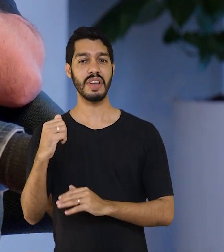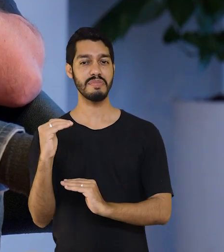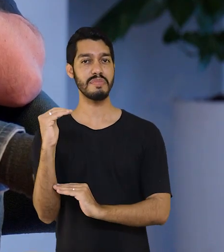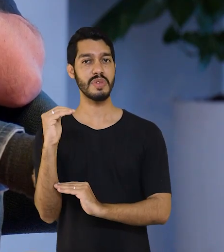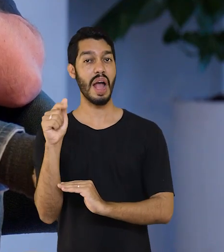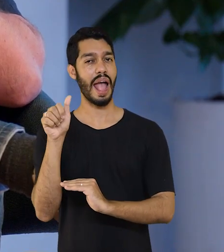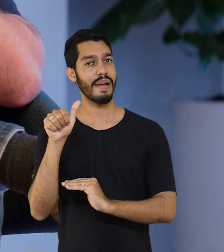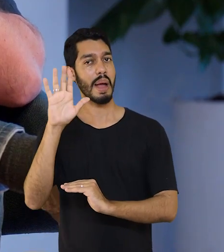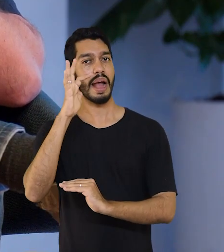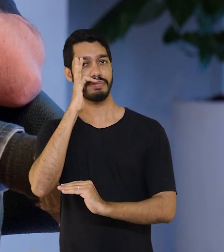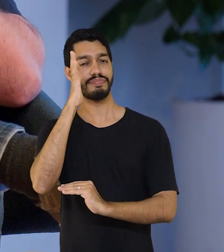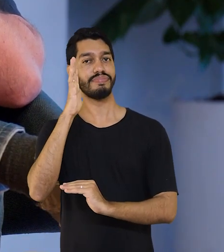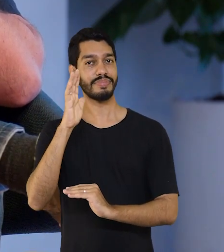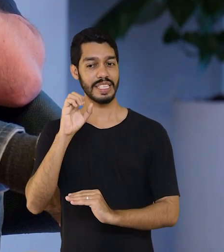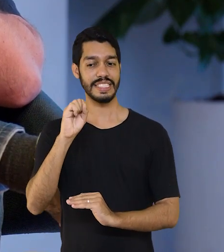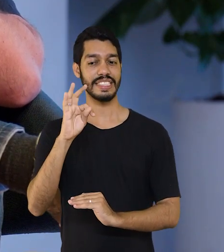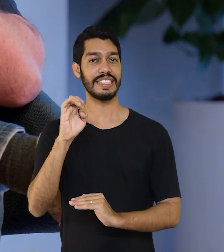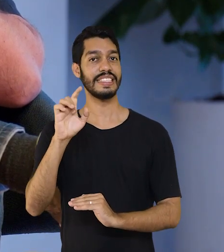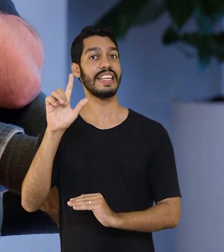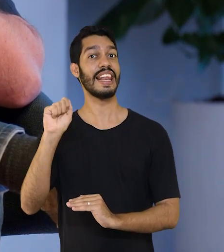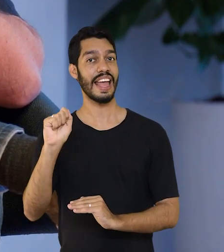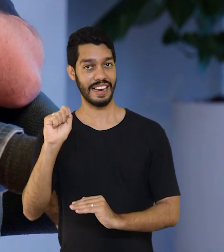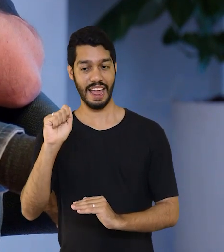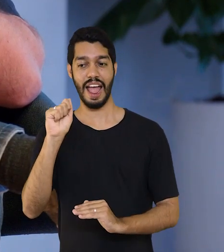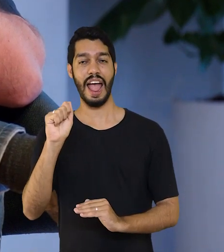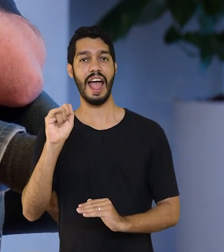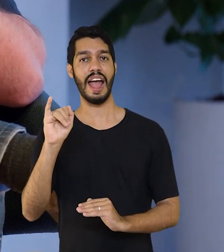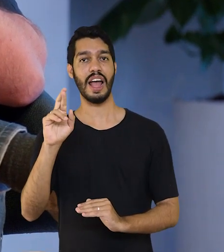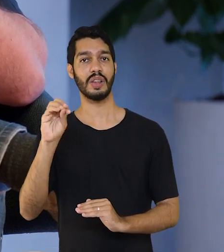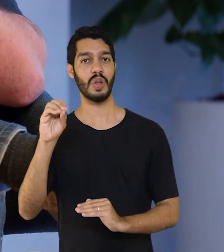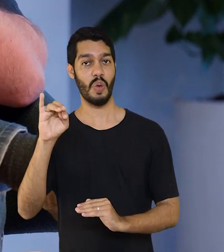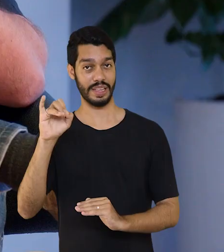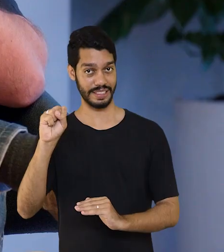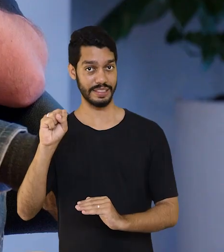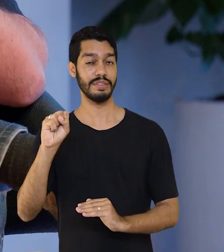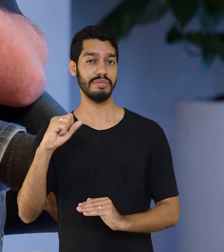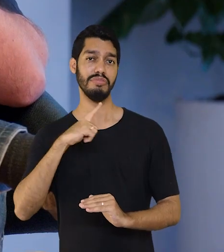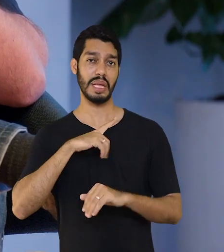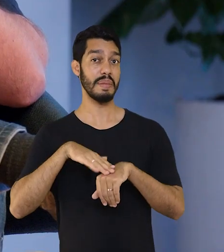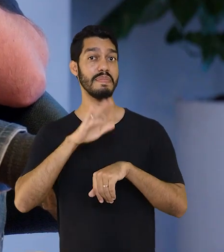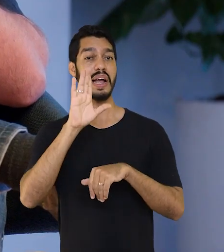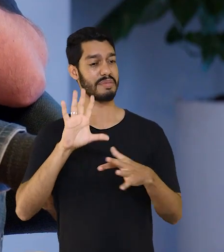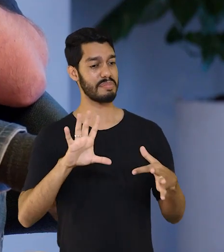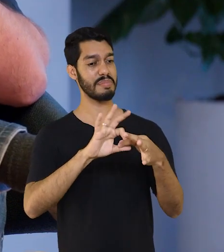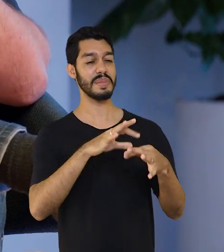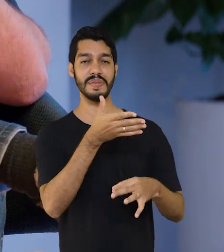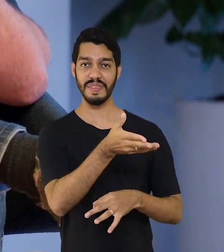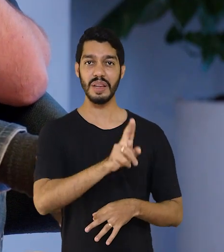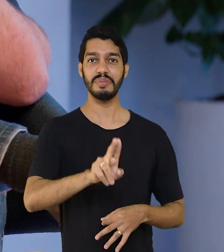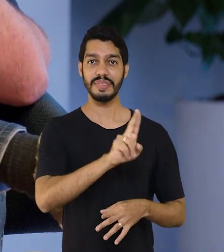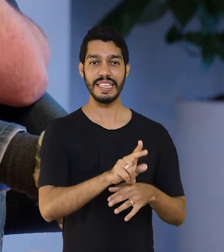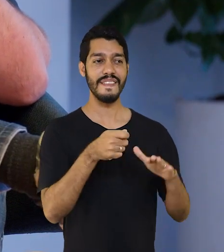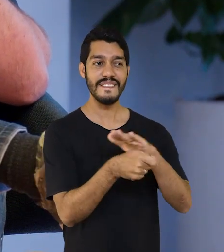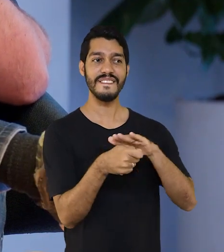que é uma cerveja mais premium, que, enfim, tem todo o universo lá. Então, a marca entrou, ela está enfim, Roland Garros, em Wimbledon, US